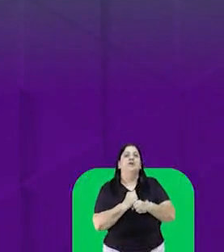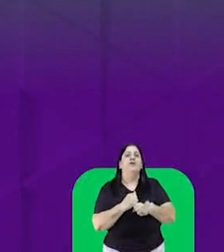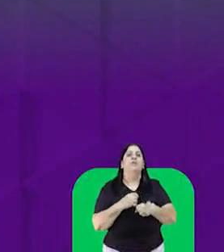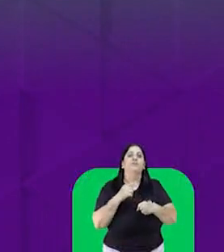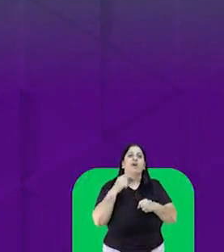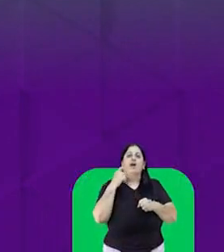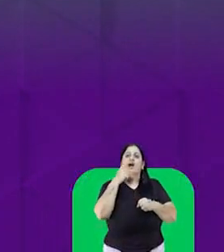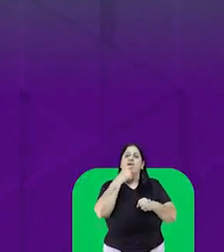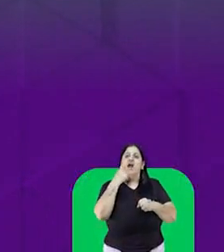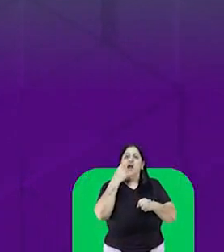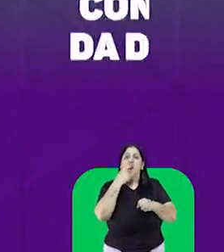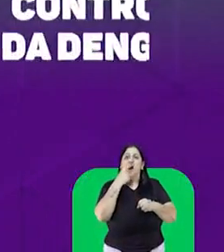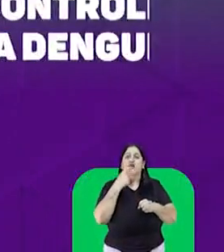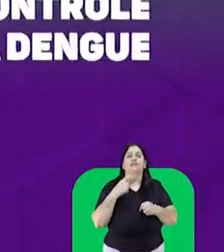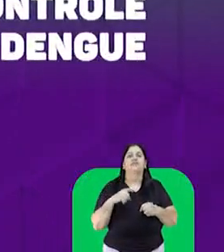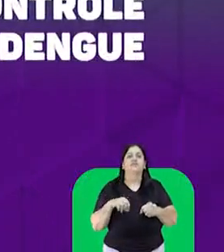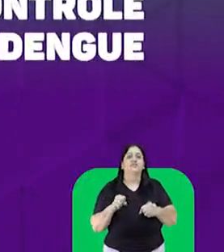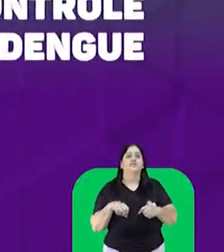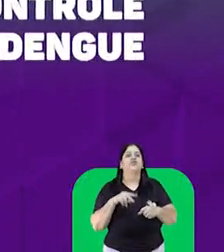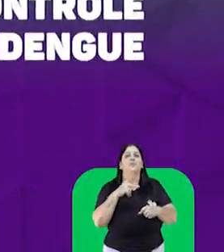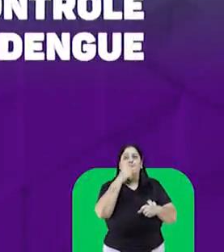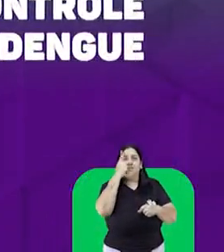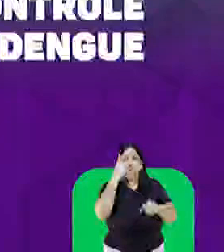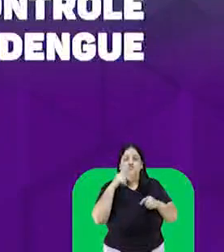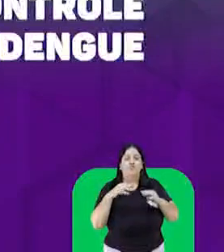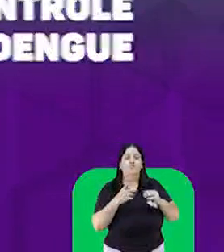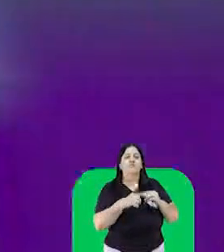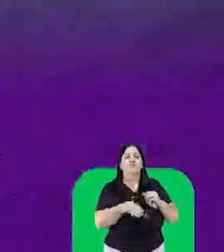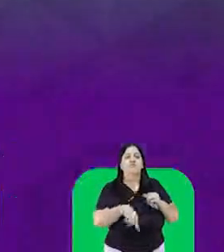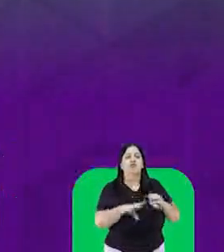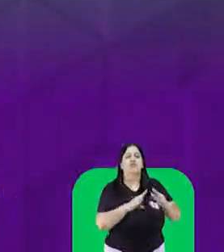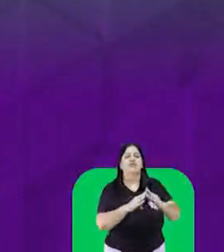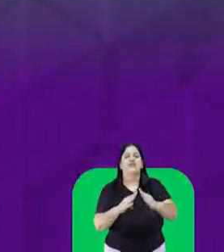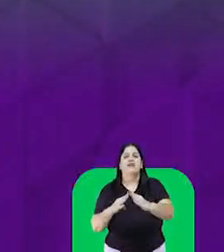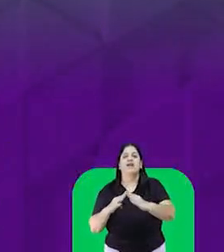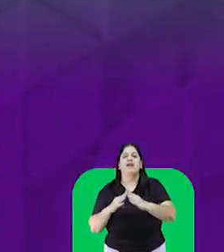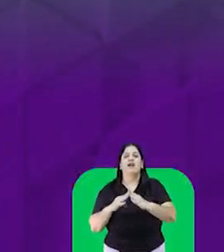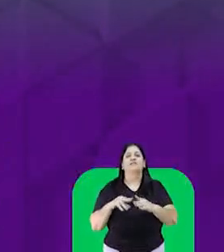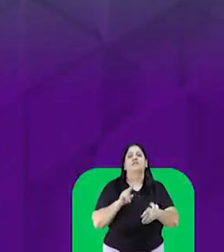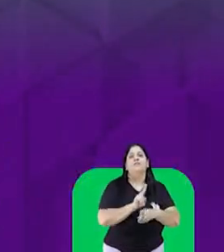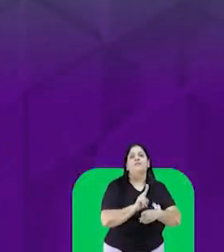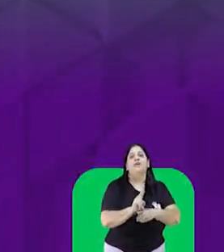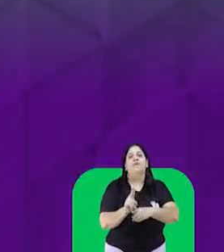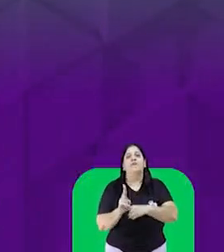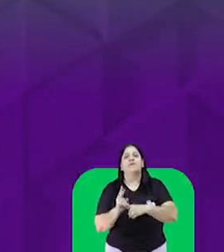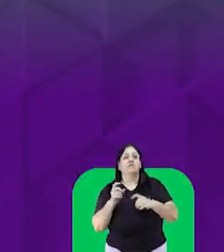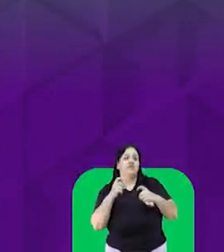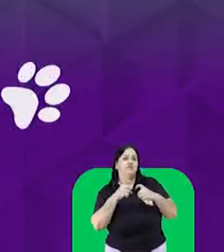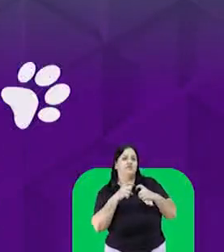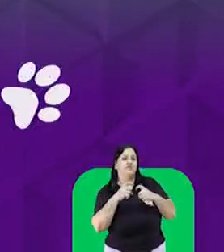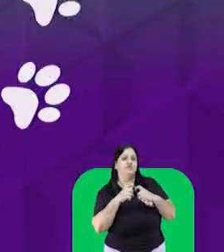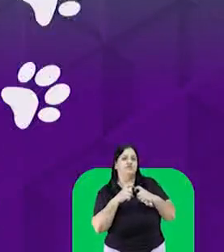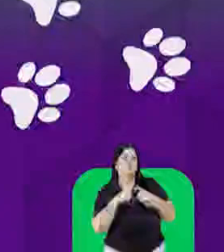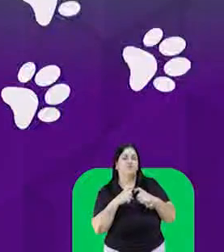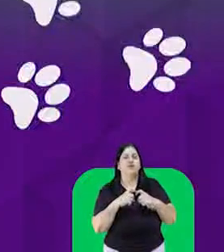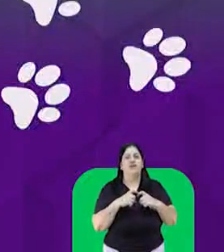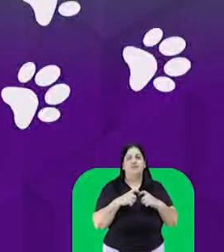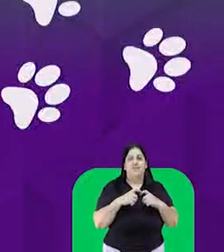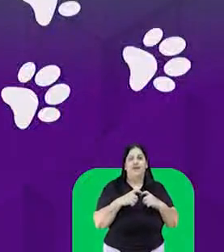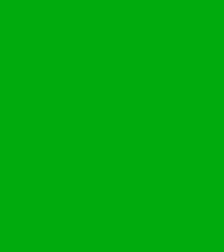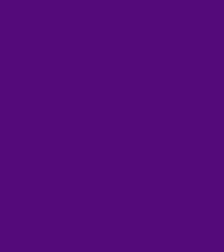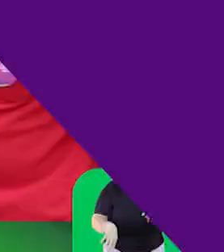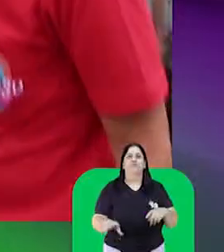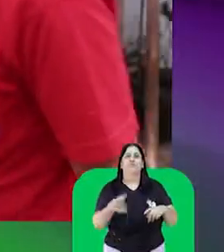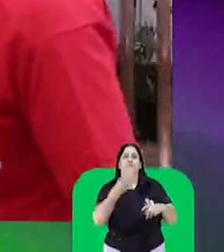farmácia higiene bucal e de Agentes para o controle da dengue contratei ainda mé veterinrios para cuidar dos nossos